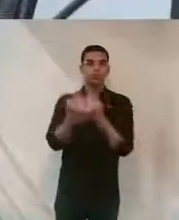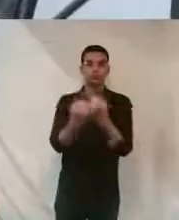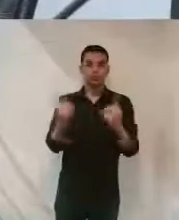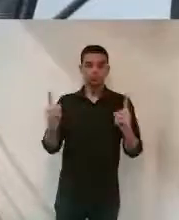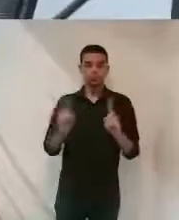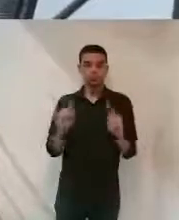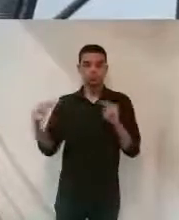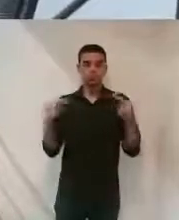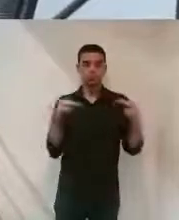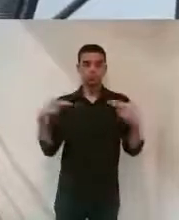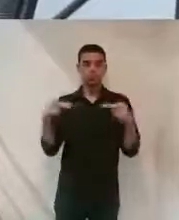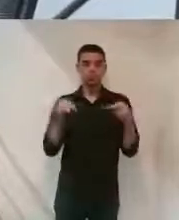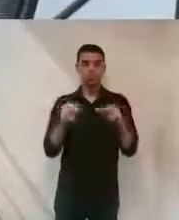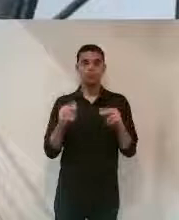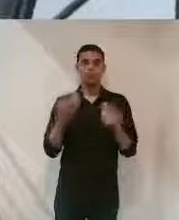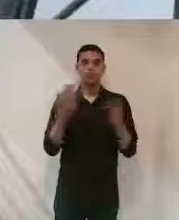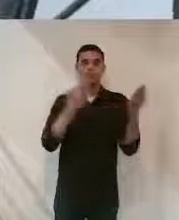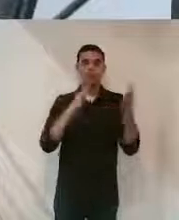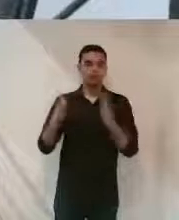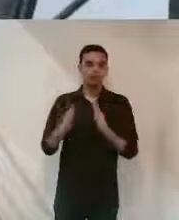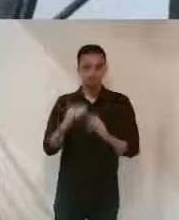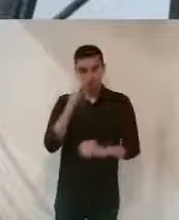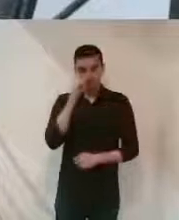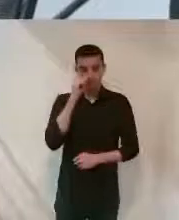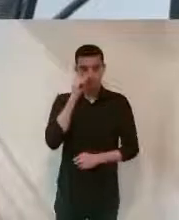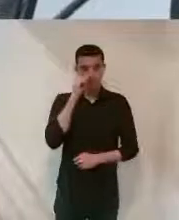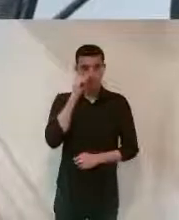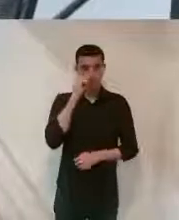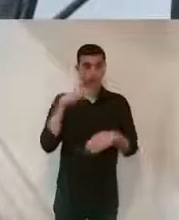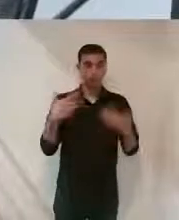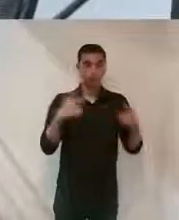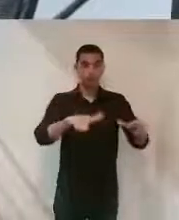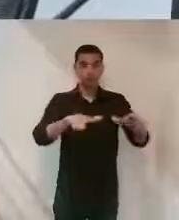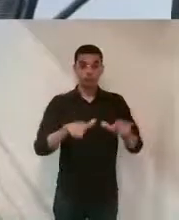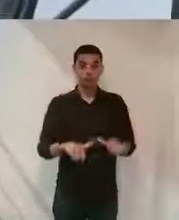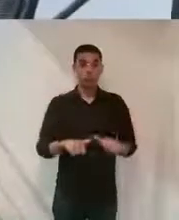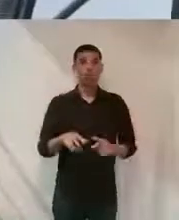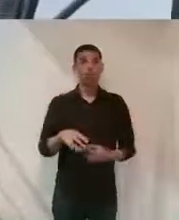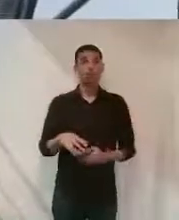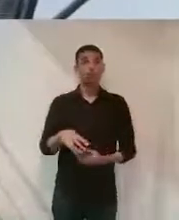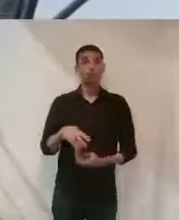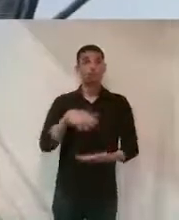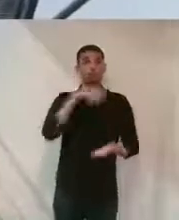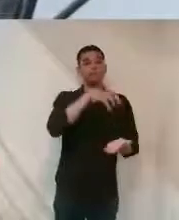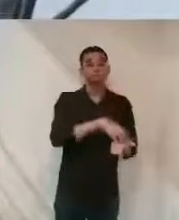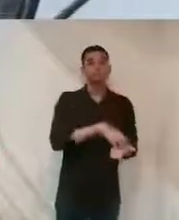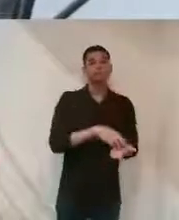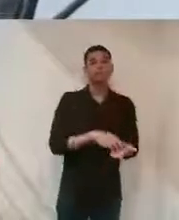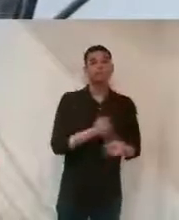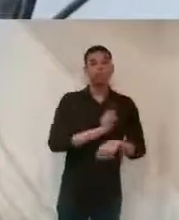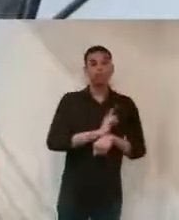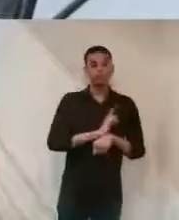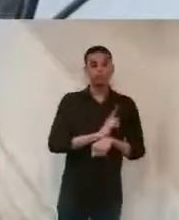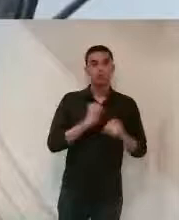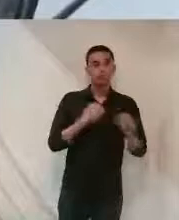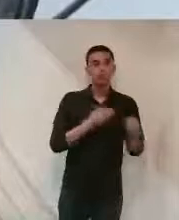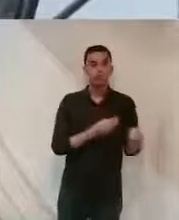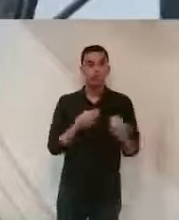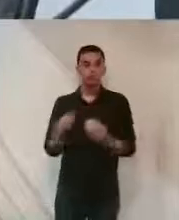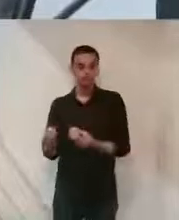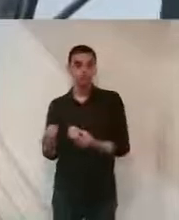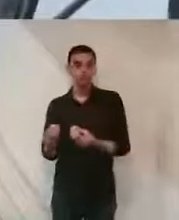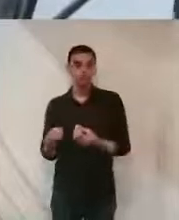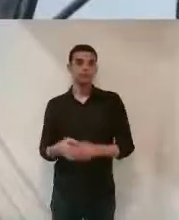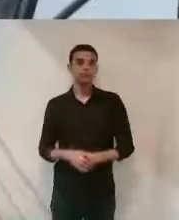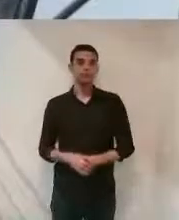Bom, como o certificado ele só pode ser emitido por uma entidade gestora, o decreto ele versa sobre quem pode ser uma entidade gestora.